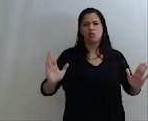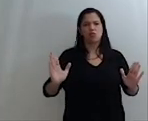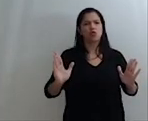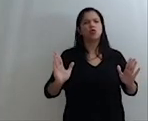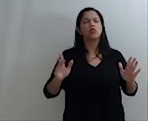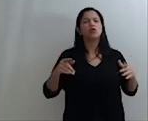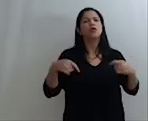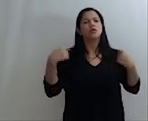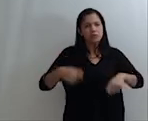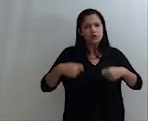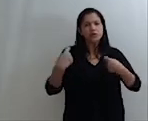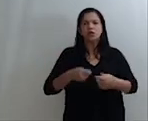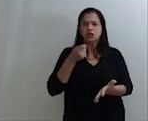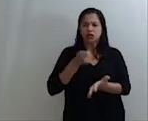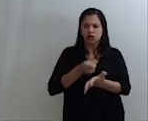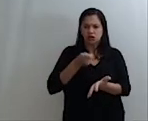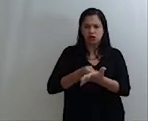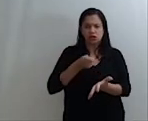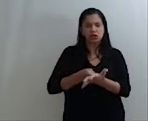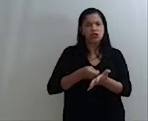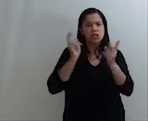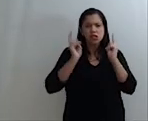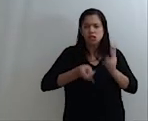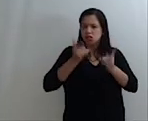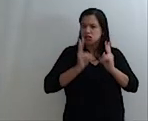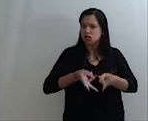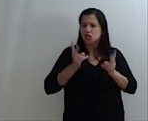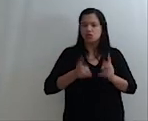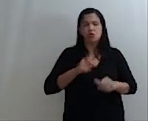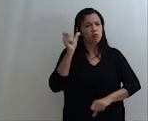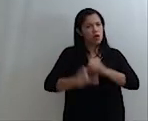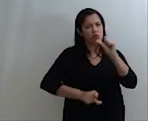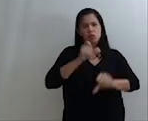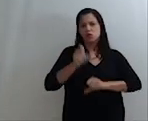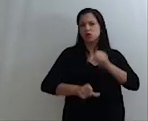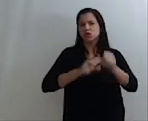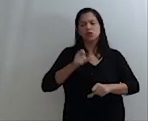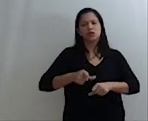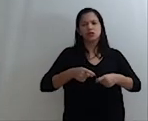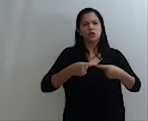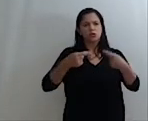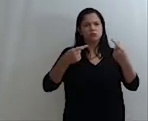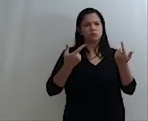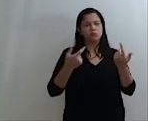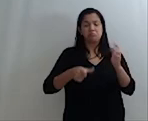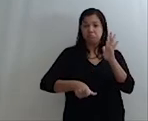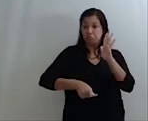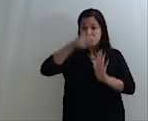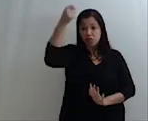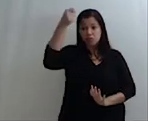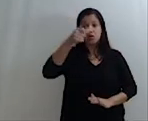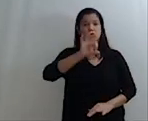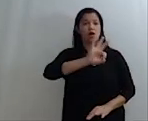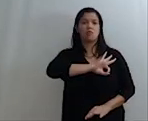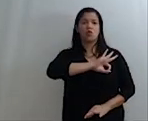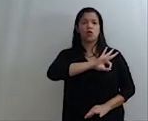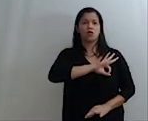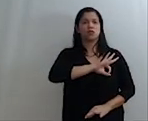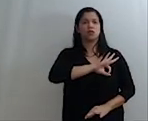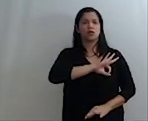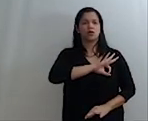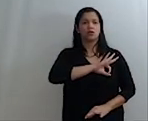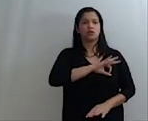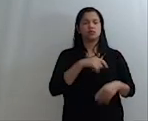eh de todos os envolvidos uma mudança de postura primeiro da polícia sobretudo da polícia polícia